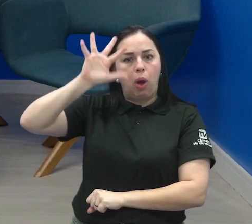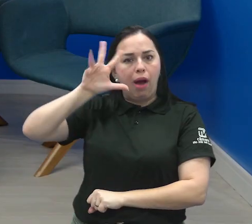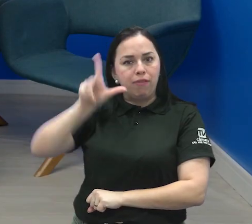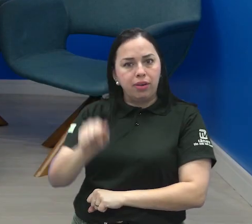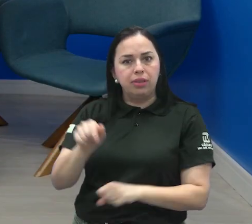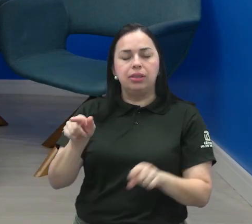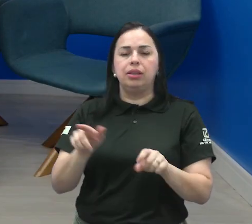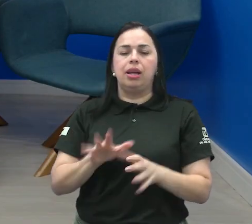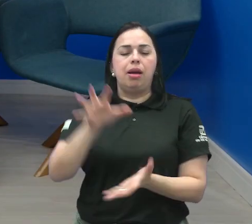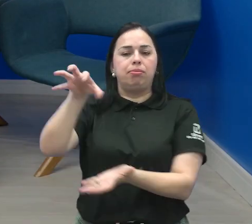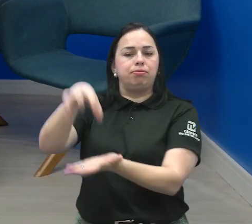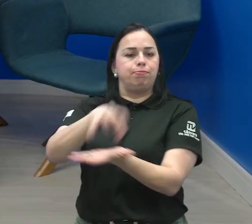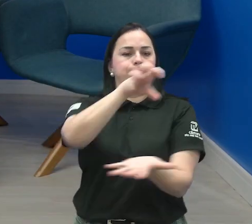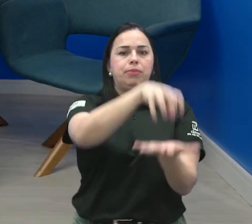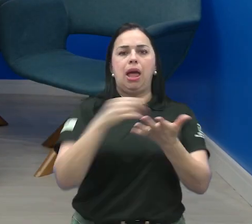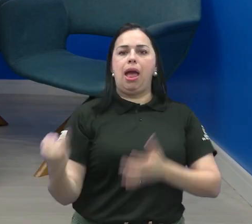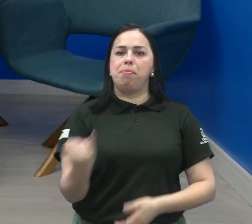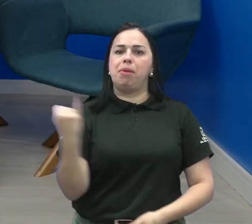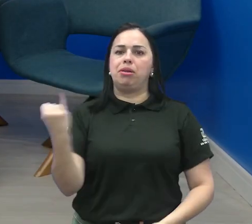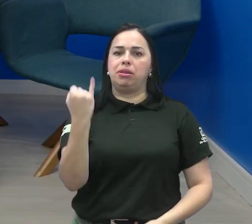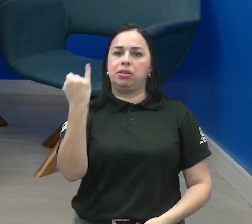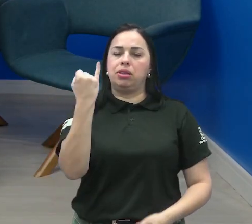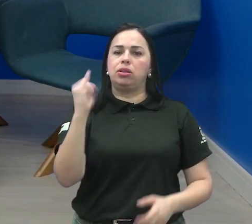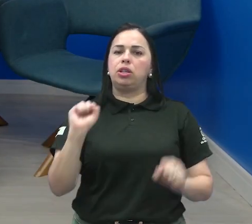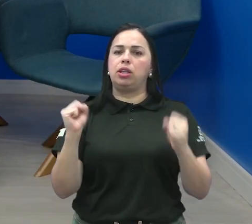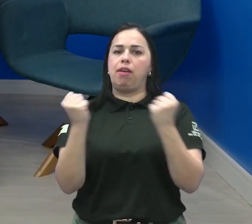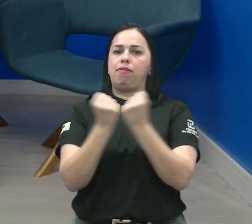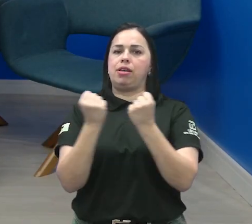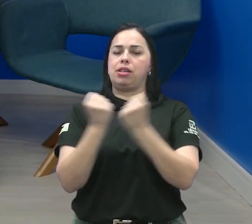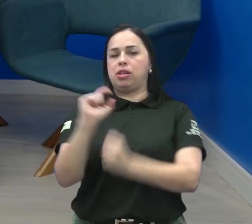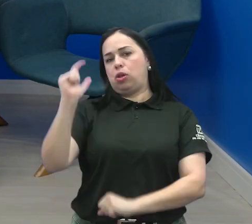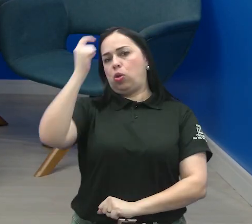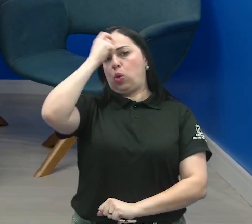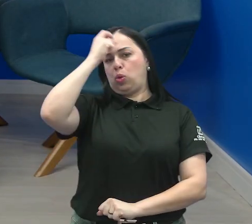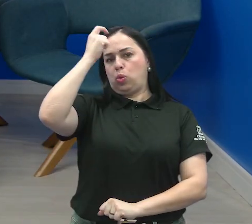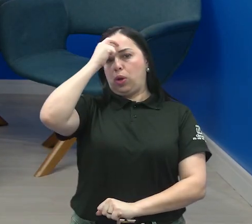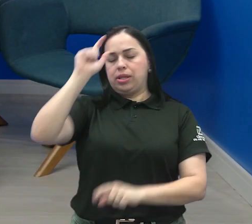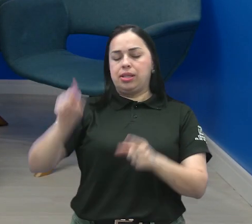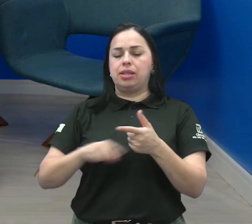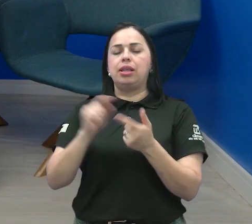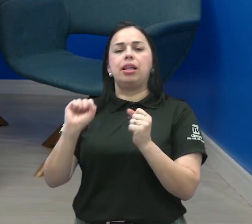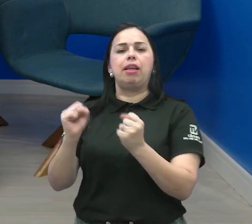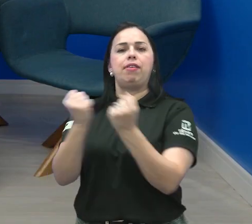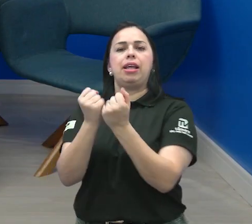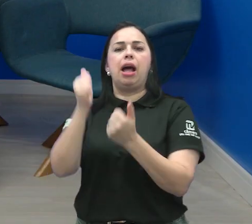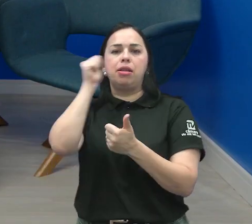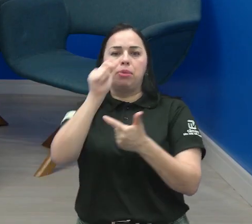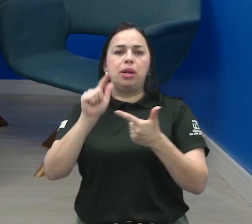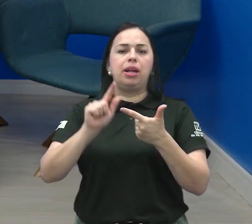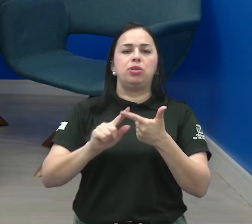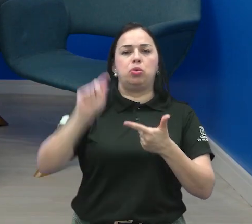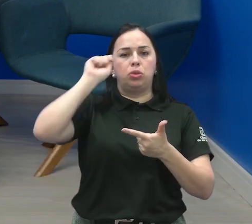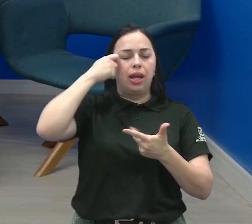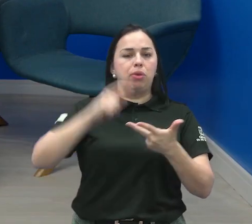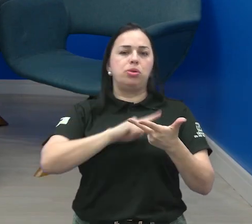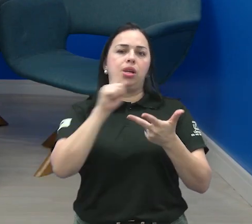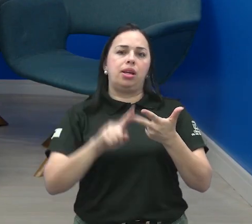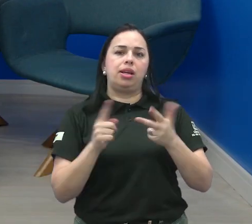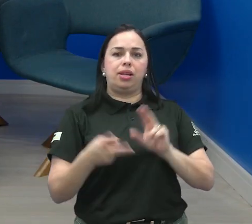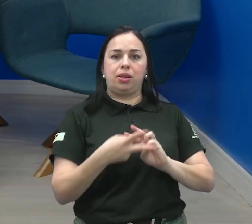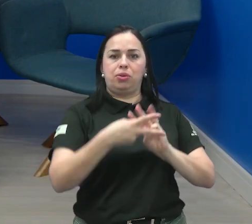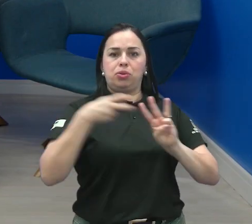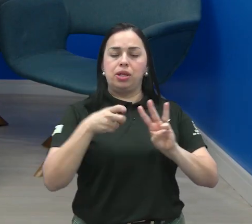são entidades, gente, que cumprem um papel fundamental na defesa da conscientização das mulheres, dos negros e